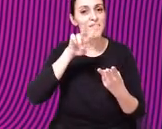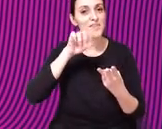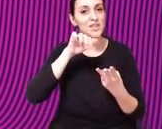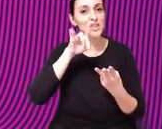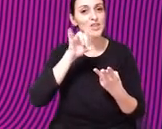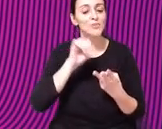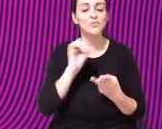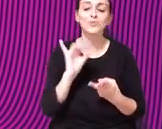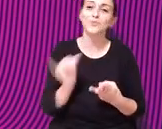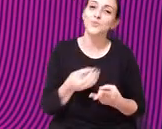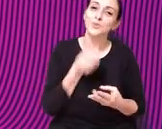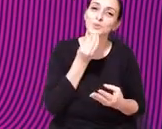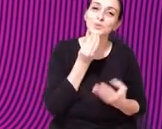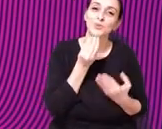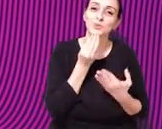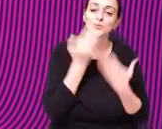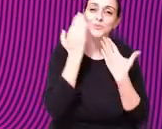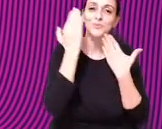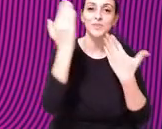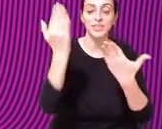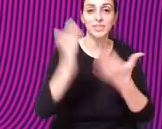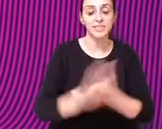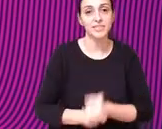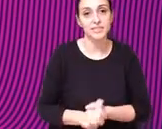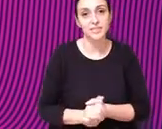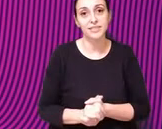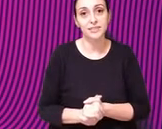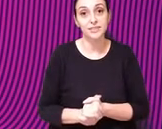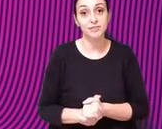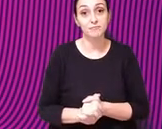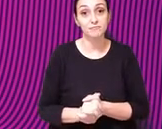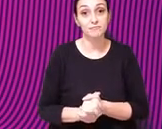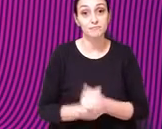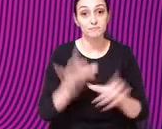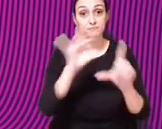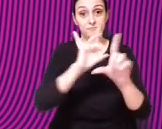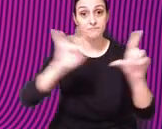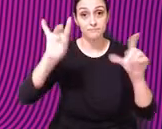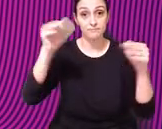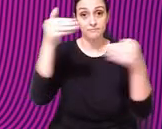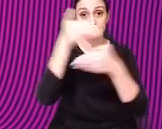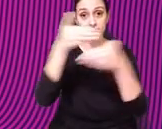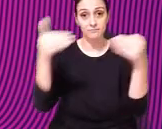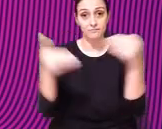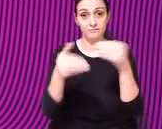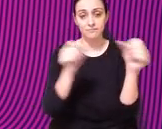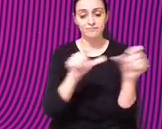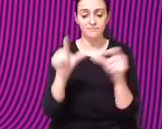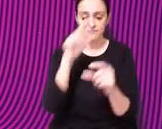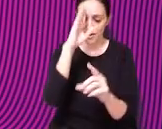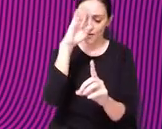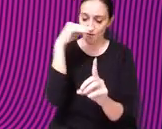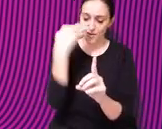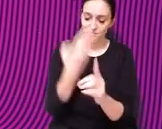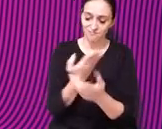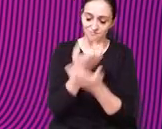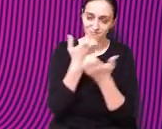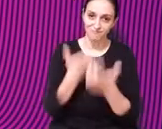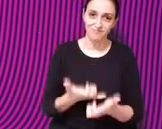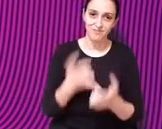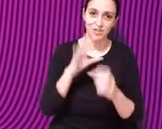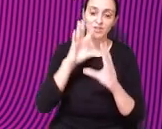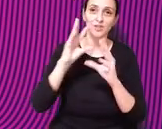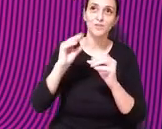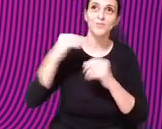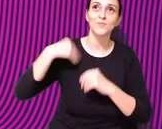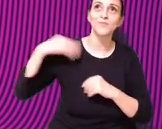oportunidade. Eu vou compartilhar a minha tela e é uma honra para mim falar sobre perspectivas